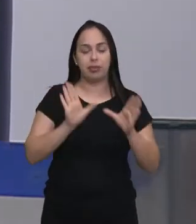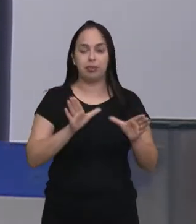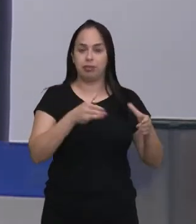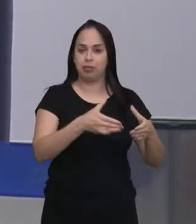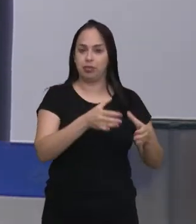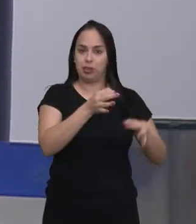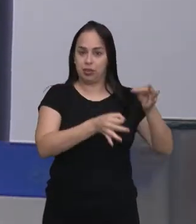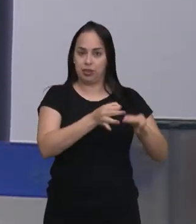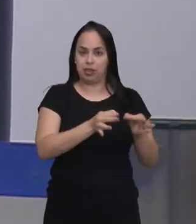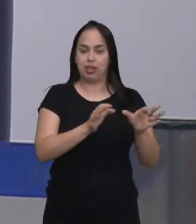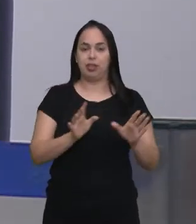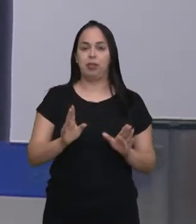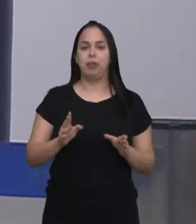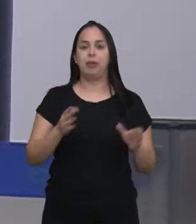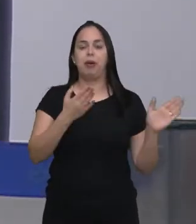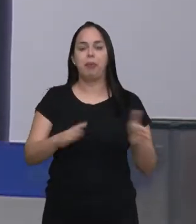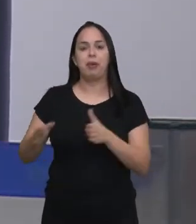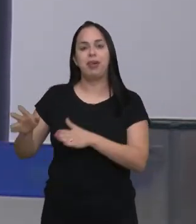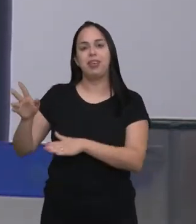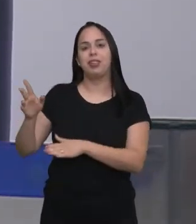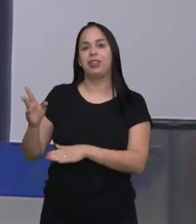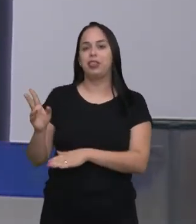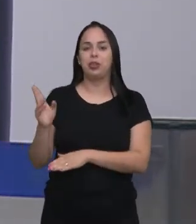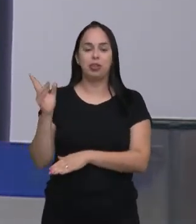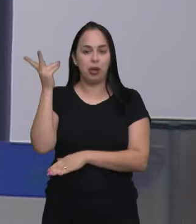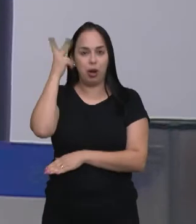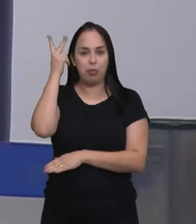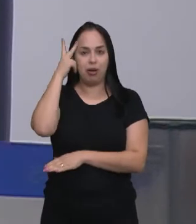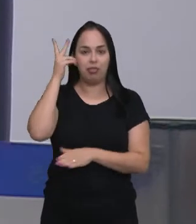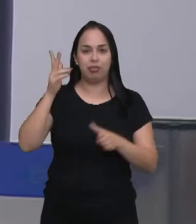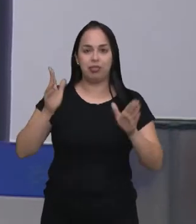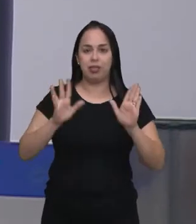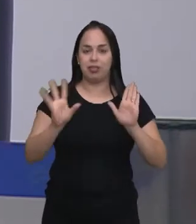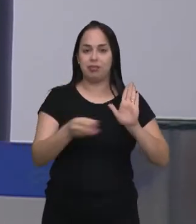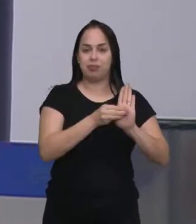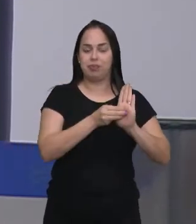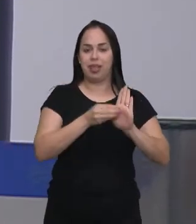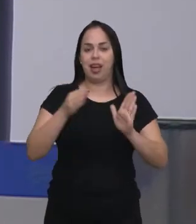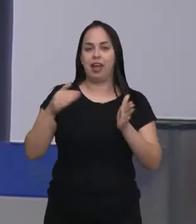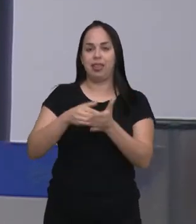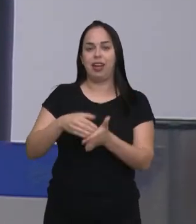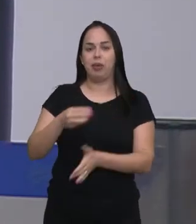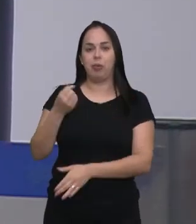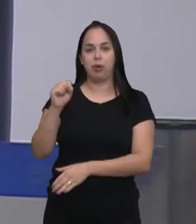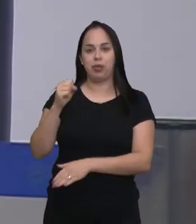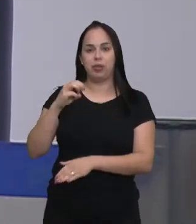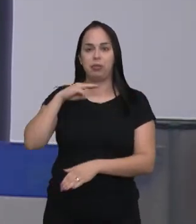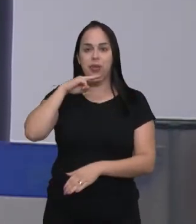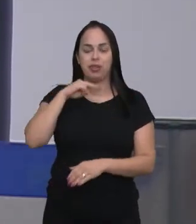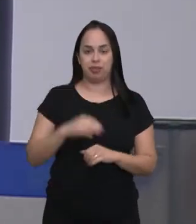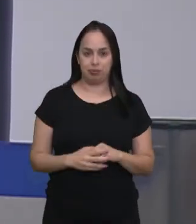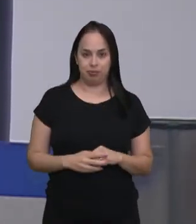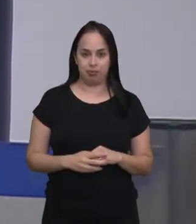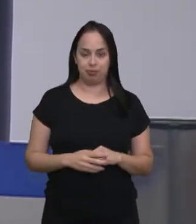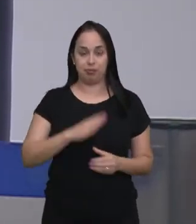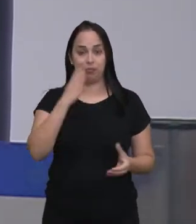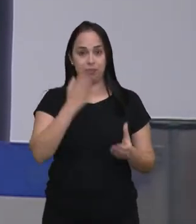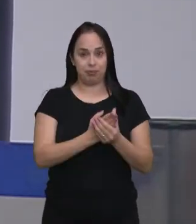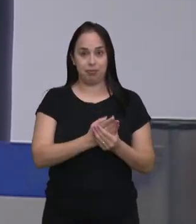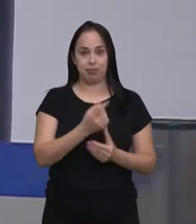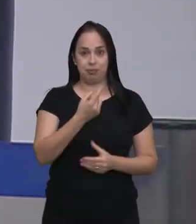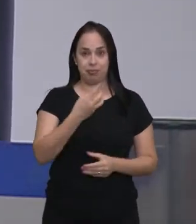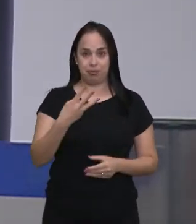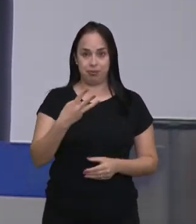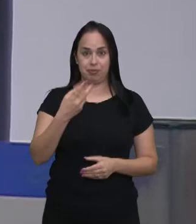Justiça, rito ordinário, término do prazo para emendas, 8 de março de 2022. Processo número